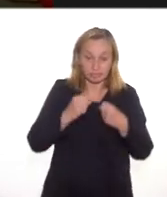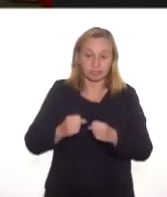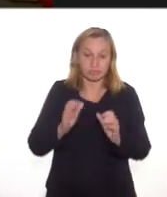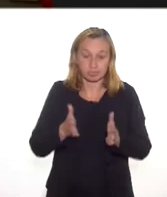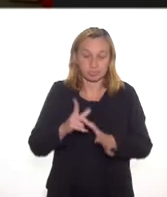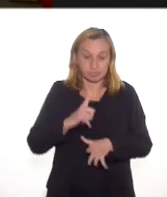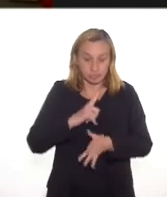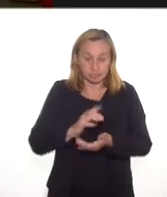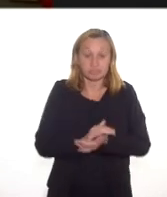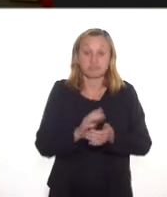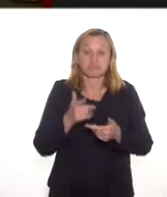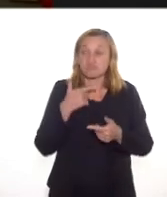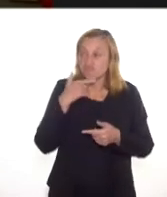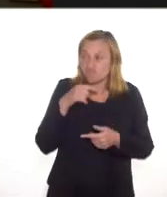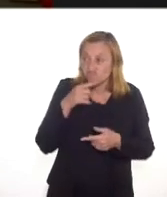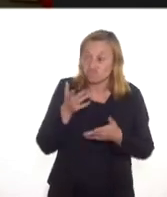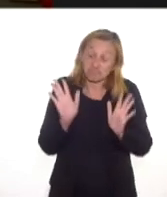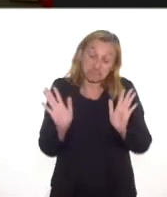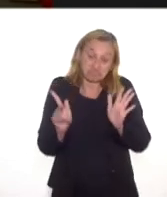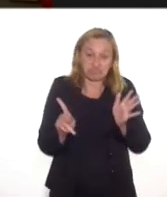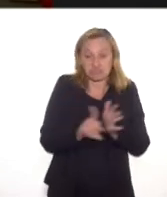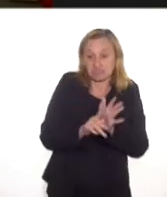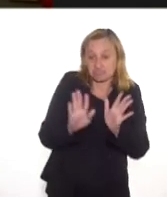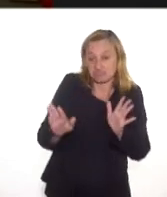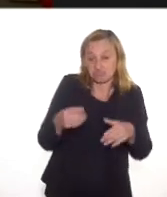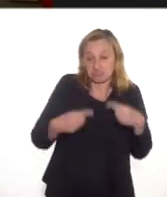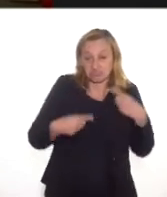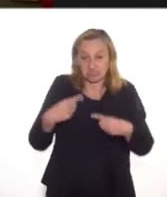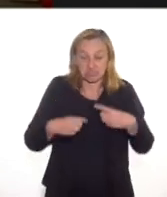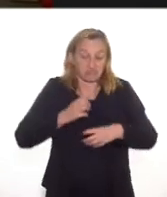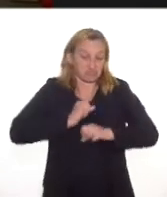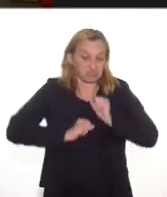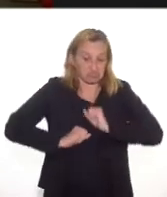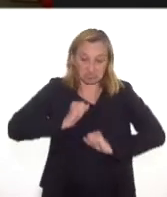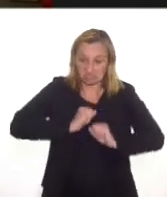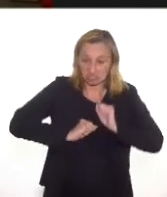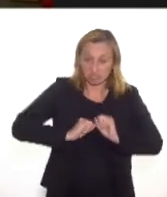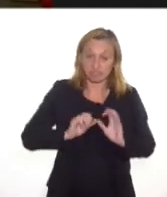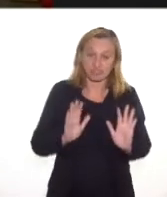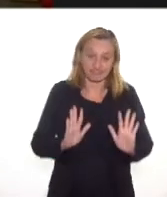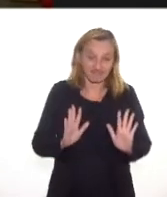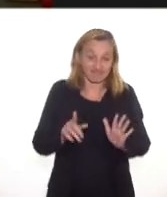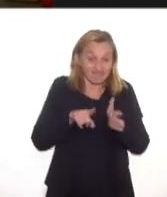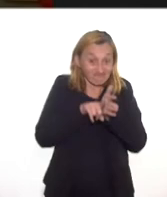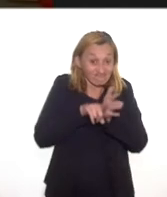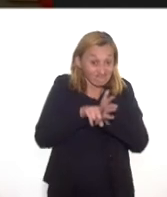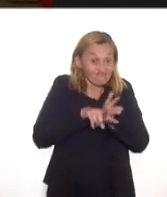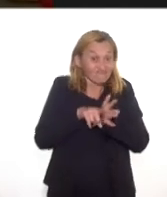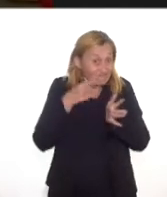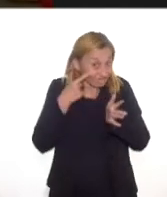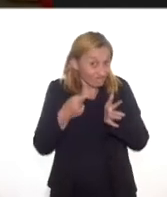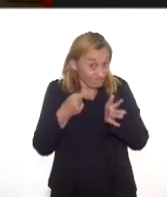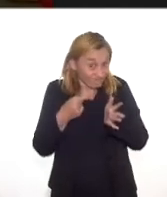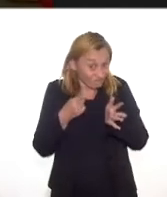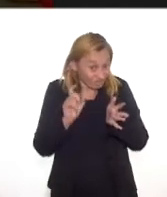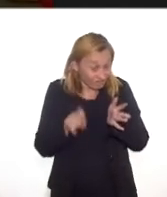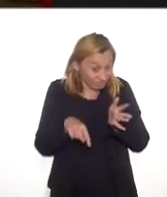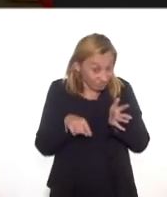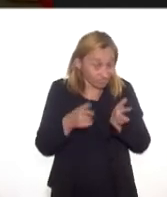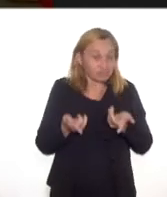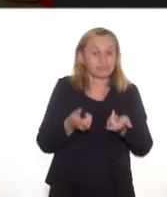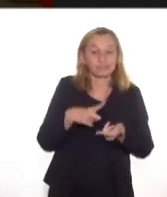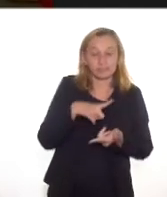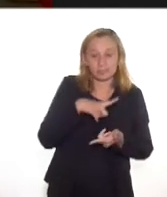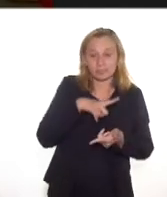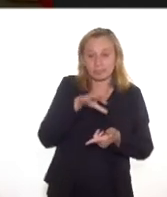sem dúvida nenhuma, isso faz parte aí da política do ódio, da política, e está sendo investigado, né? A gente tem